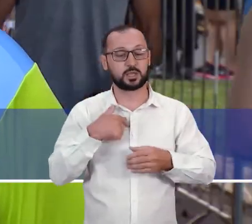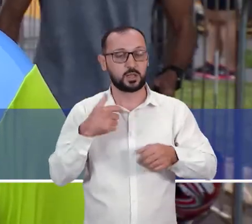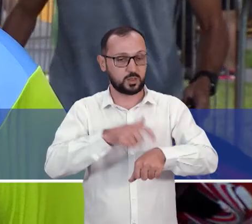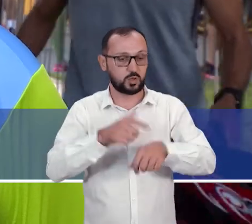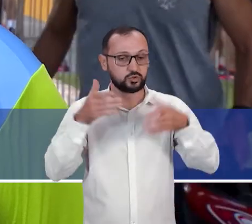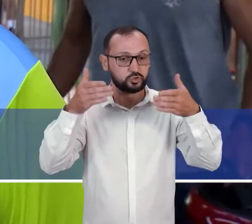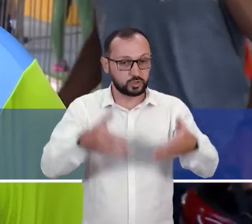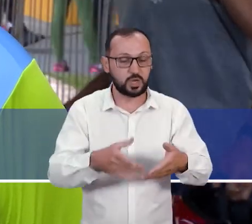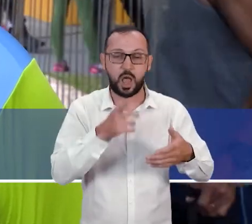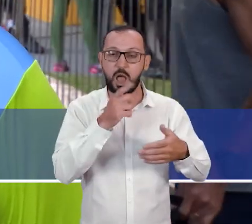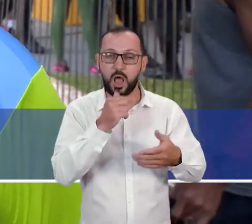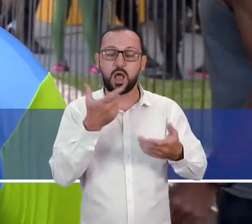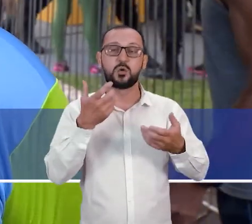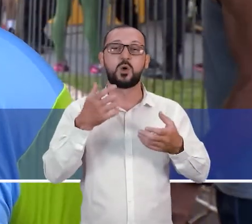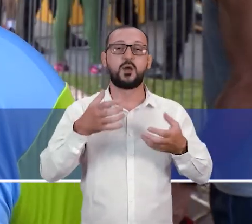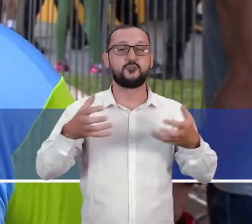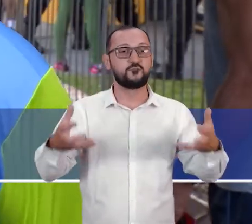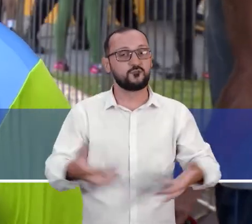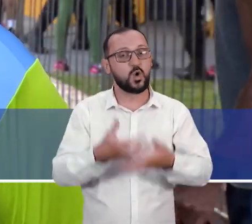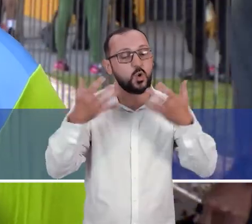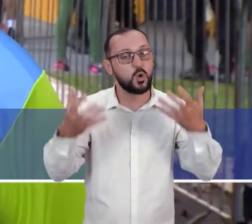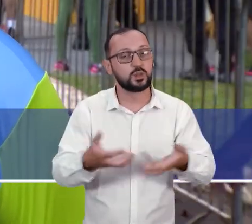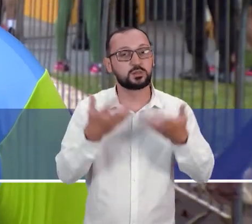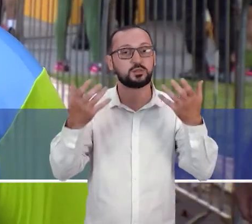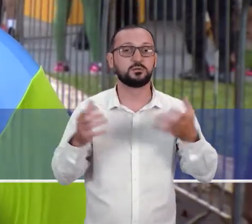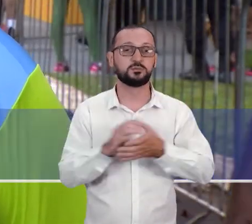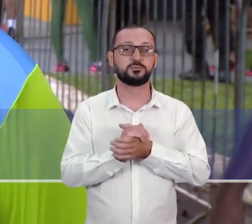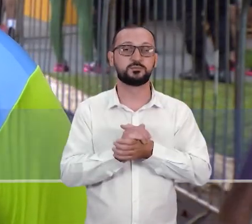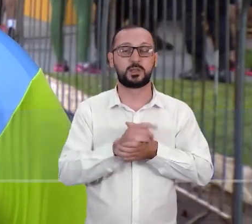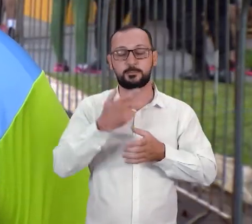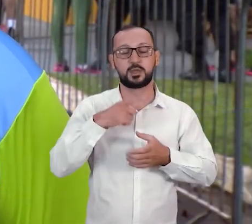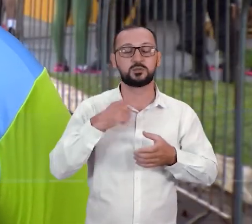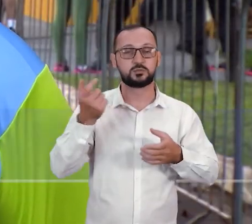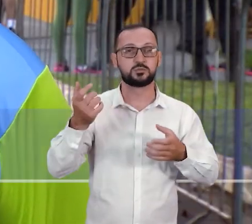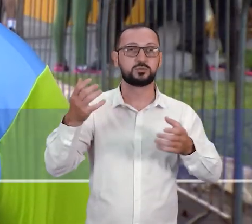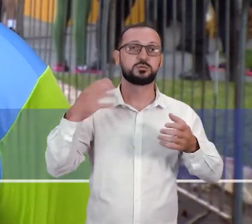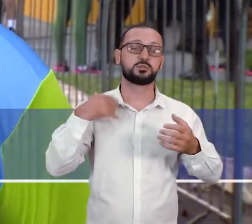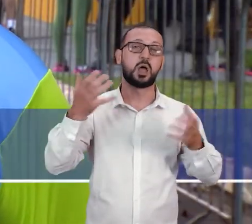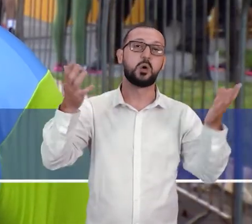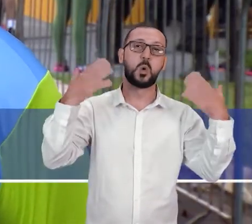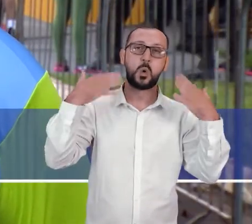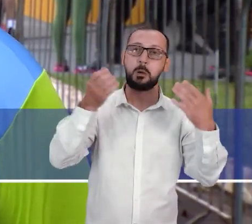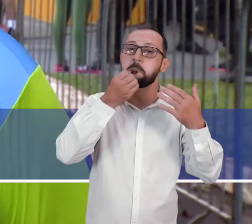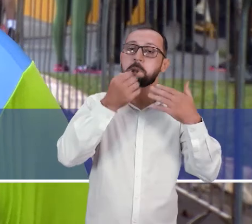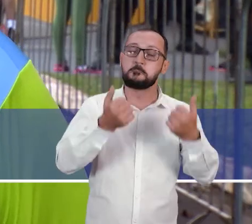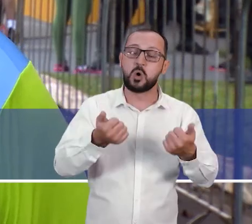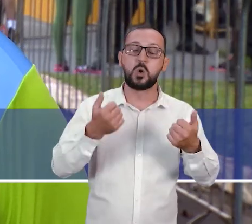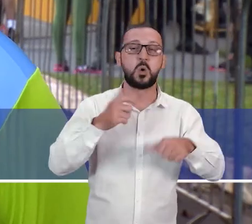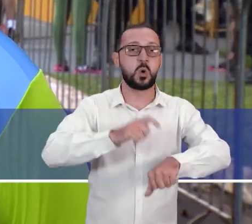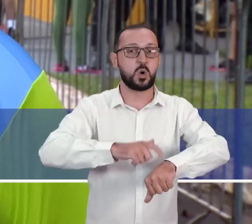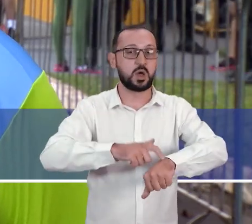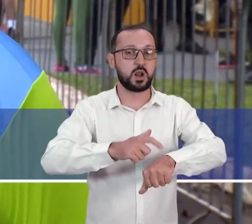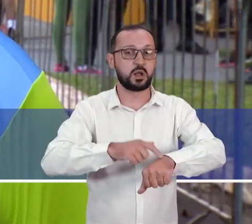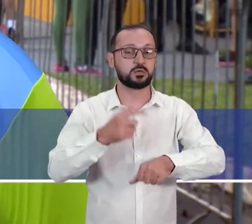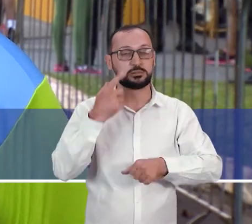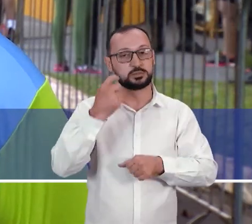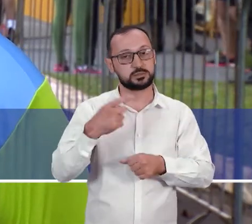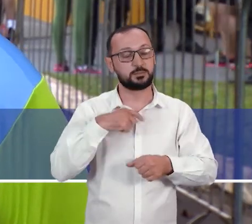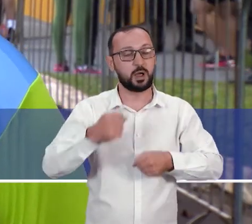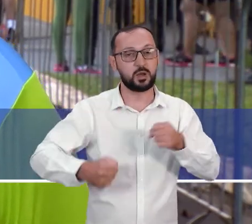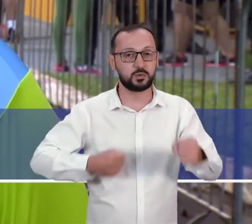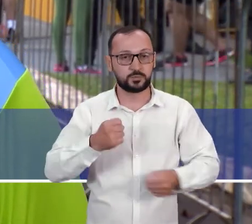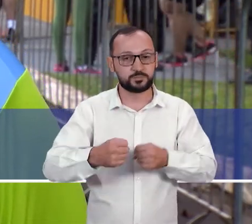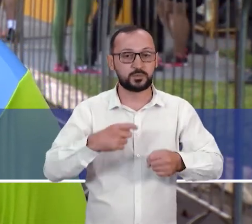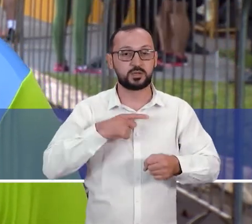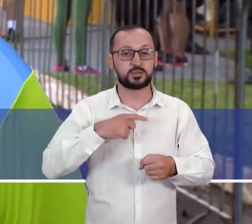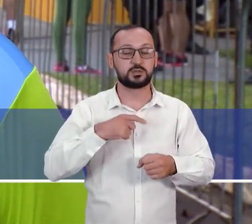e no 6, e aqui na chegada também, hidratação, frutas, né? Onde o pessoal vai estar aí, mesmo com essa temperatura agradável, um horário bem interessante para